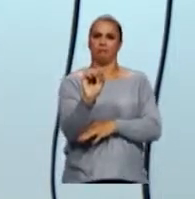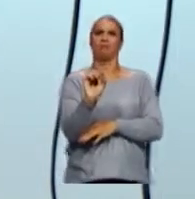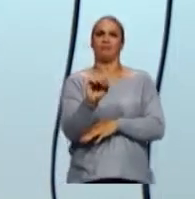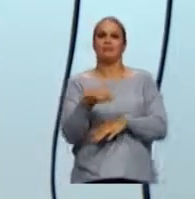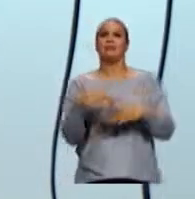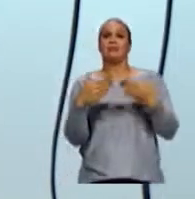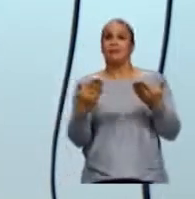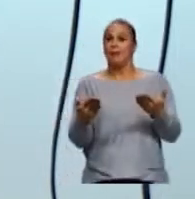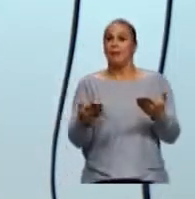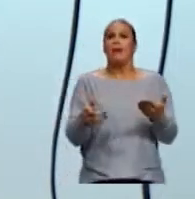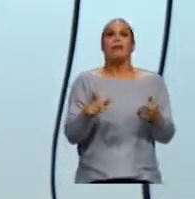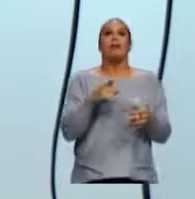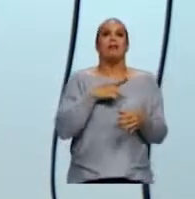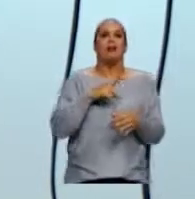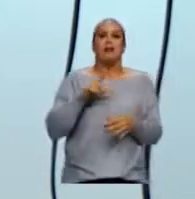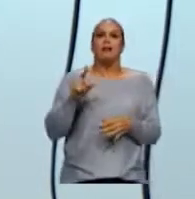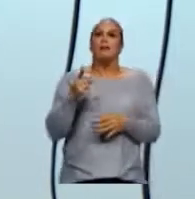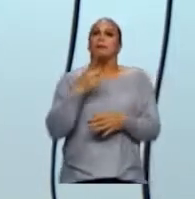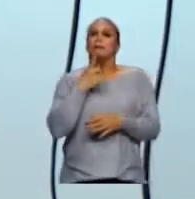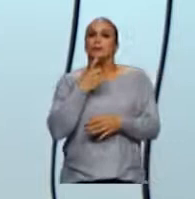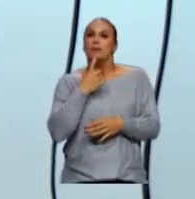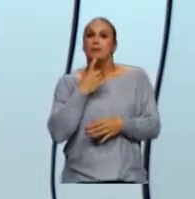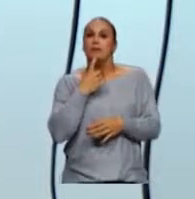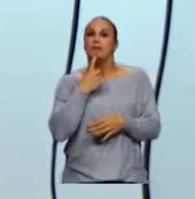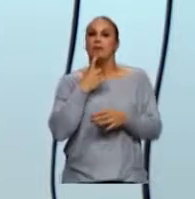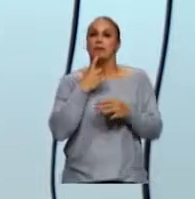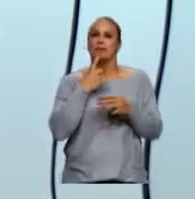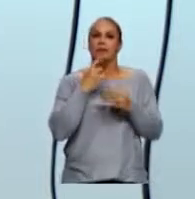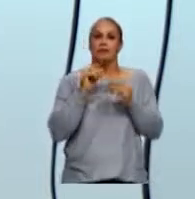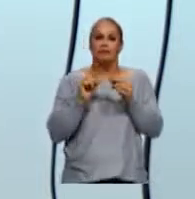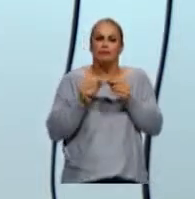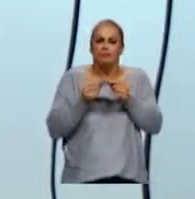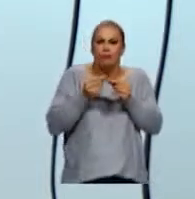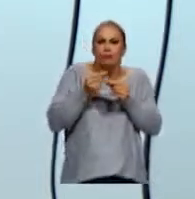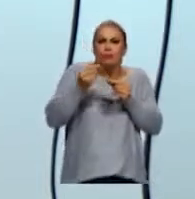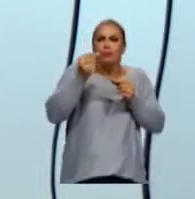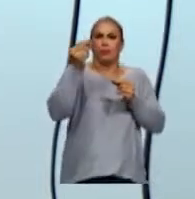muito vascularizado. Por quê? Porque o ar que você respira,